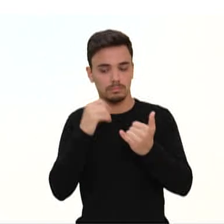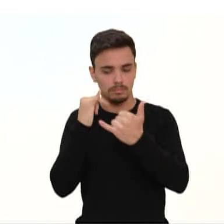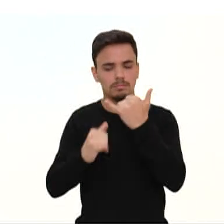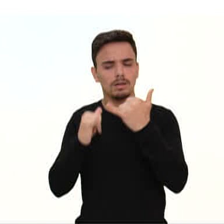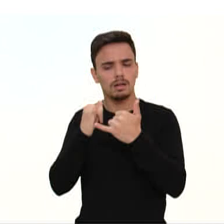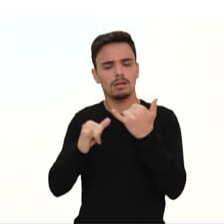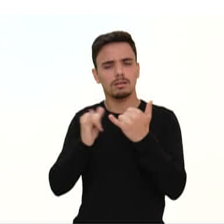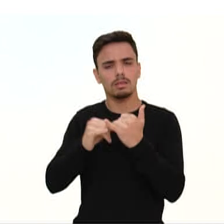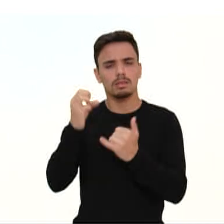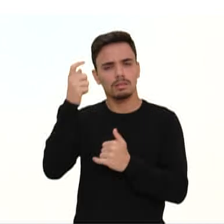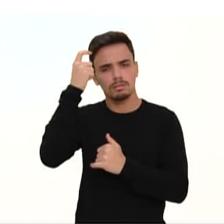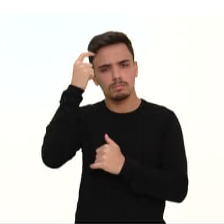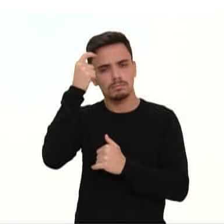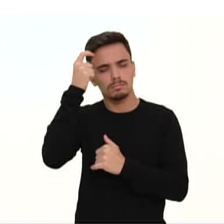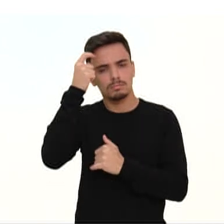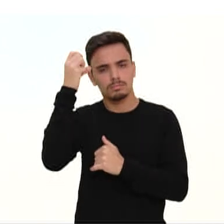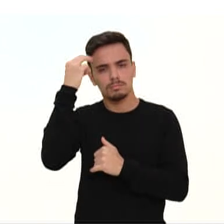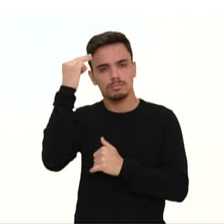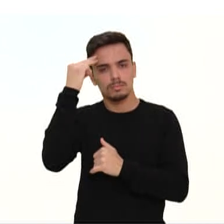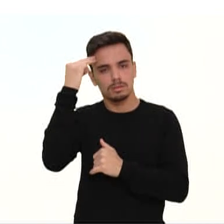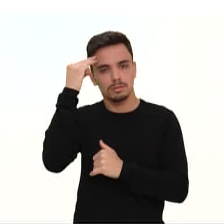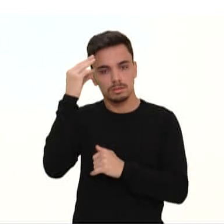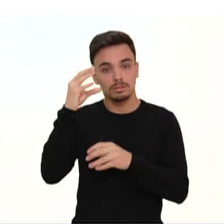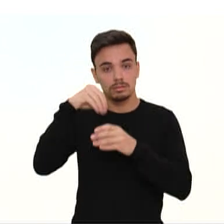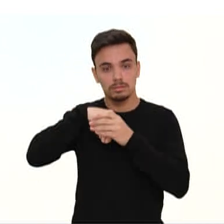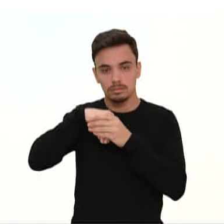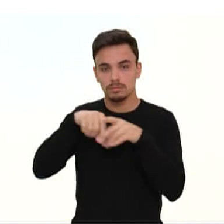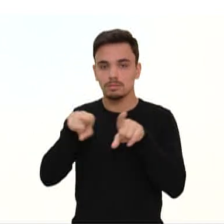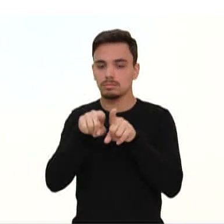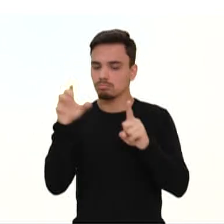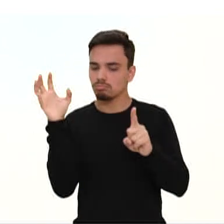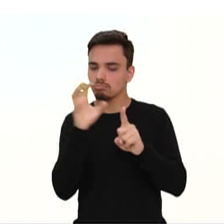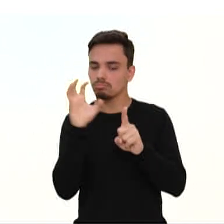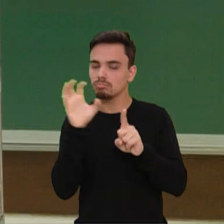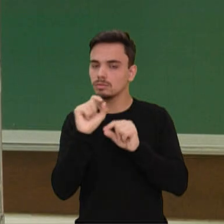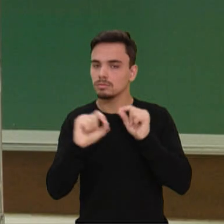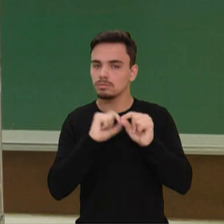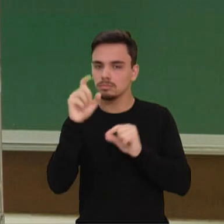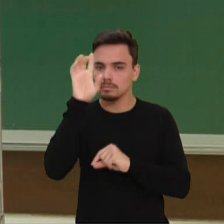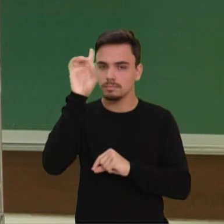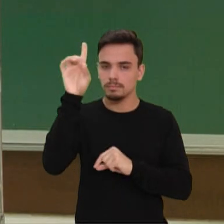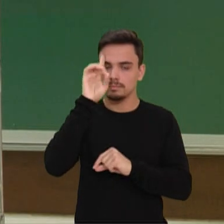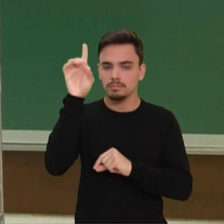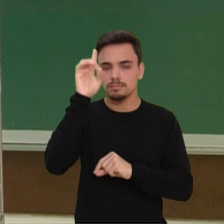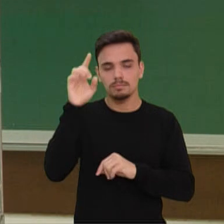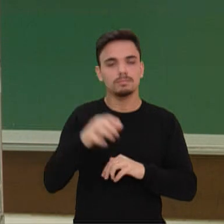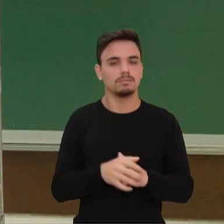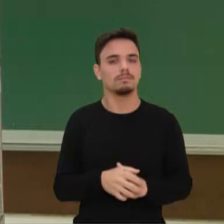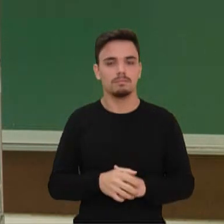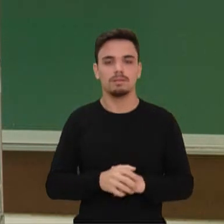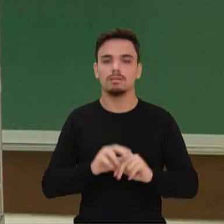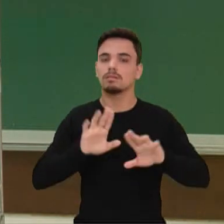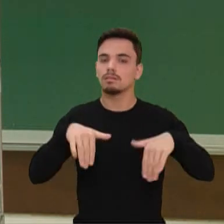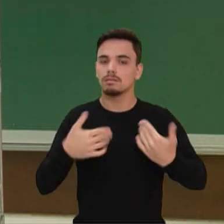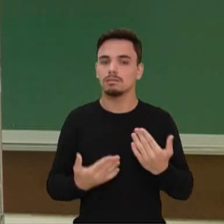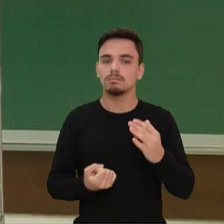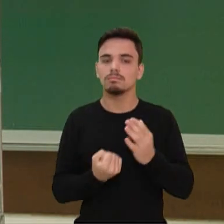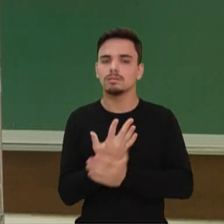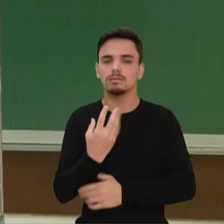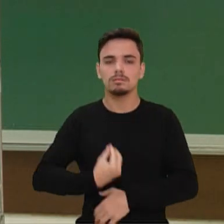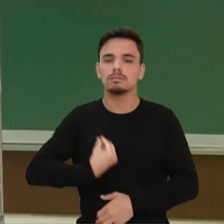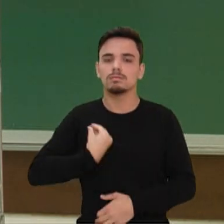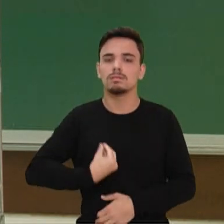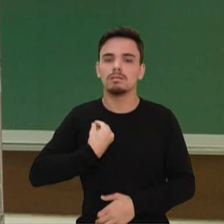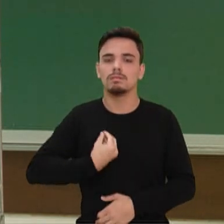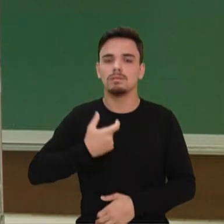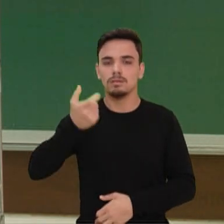na mente uma base inconsciente que influi sobre o nosso cotidiano. Então, o fundamento da vida é